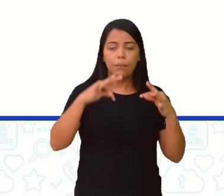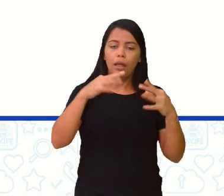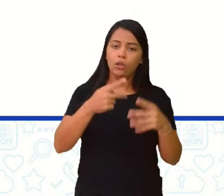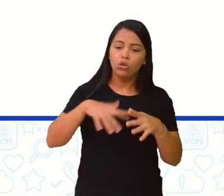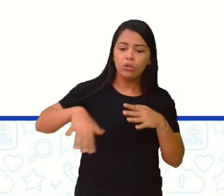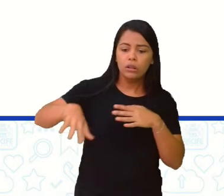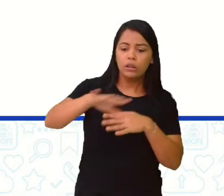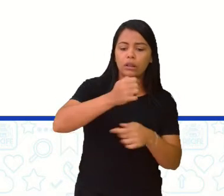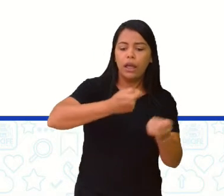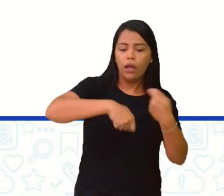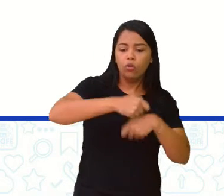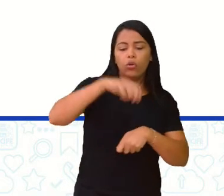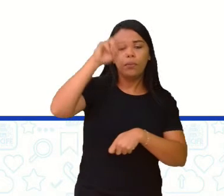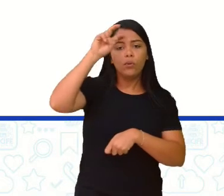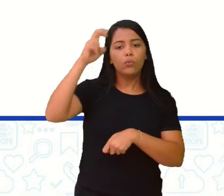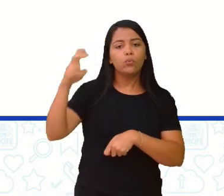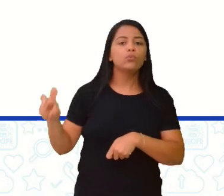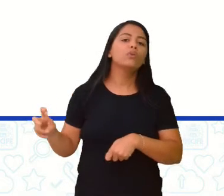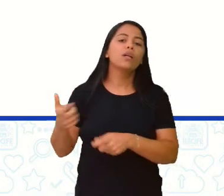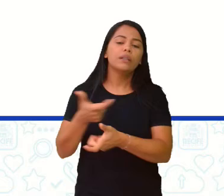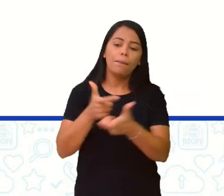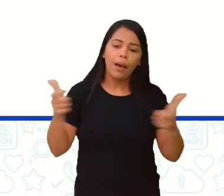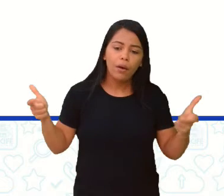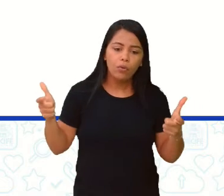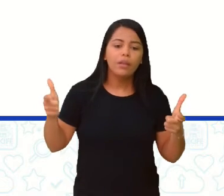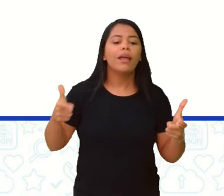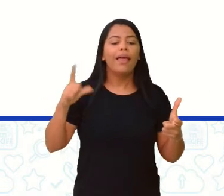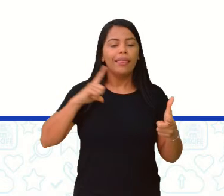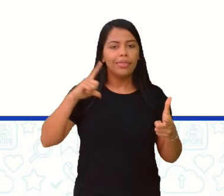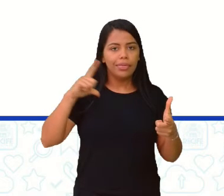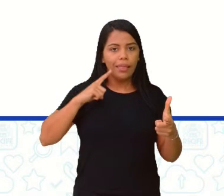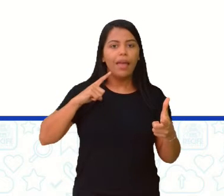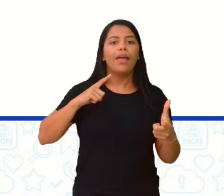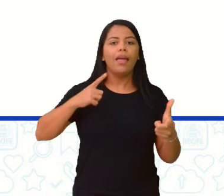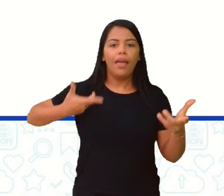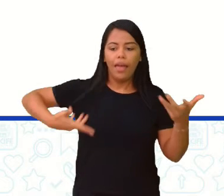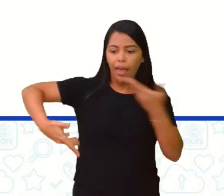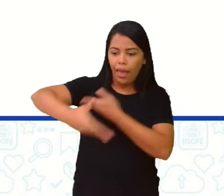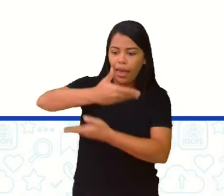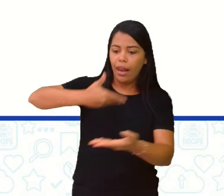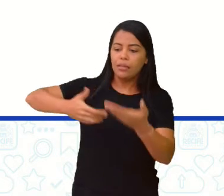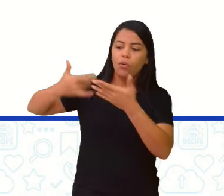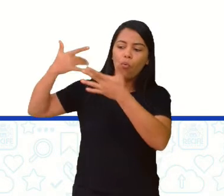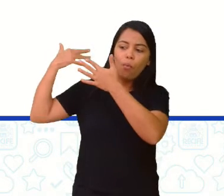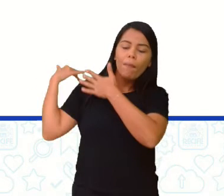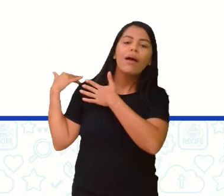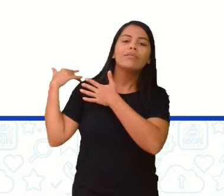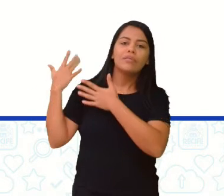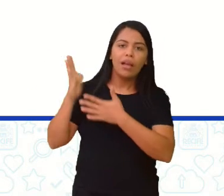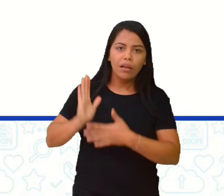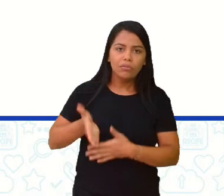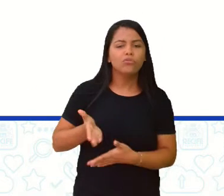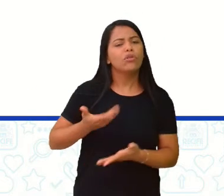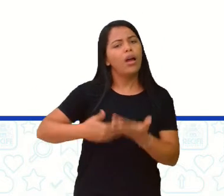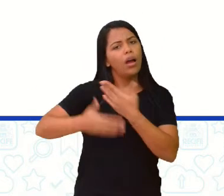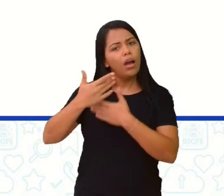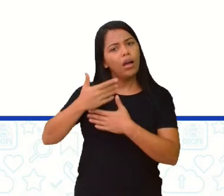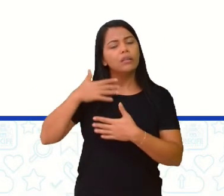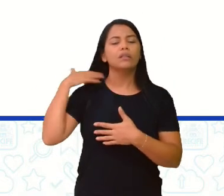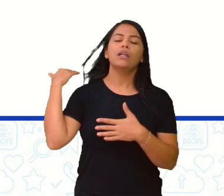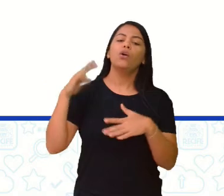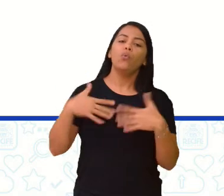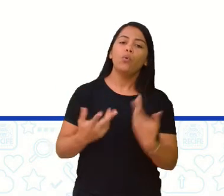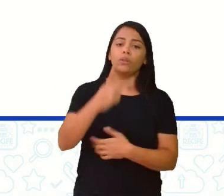dominantes está historicamente ligada a um passado colonial em que os indivíduos brancos